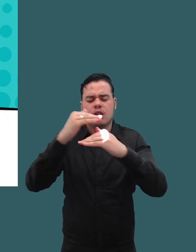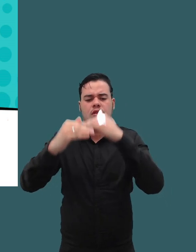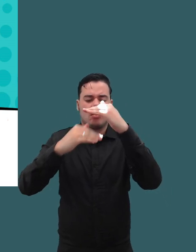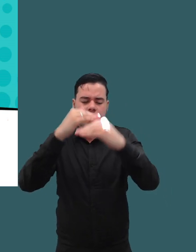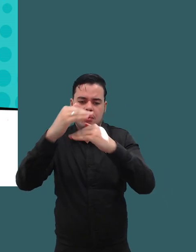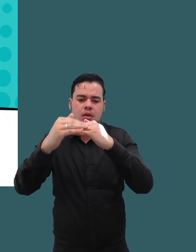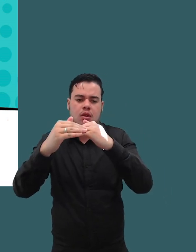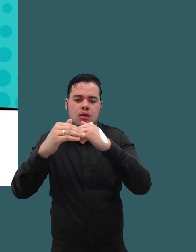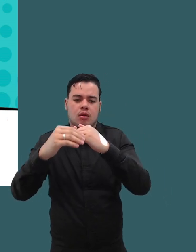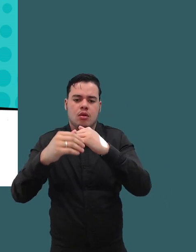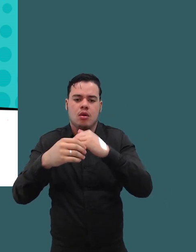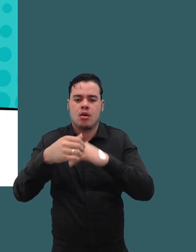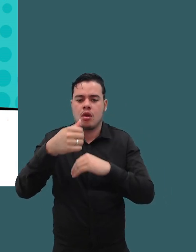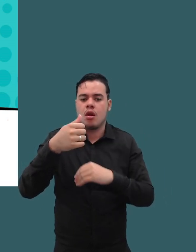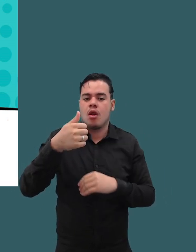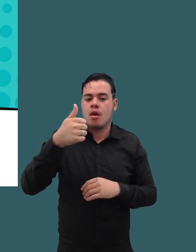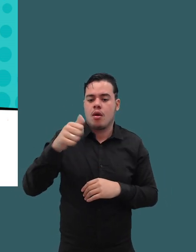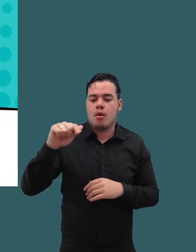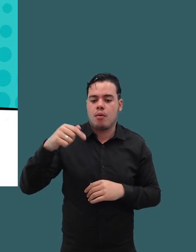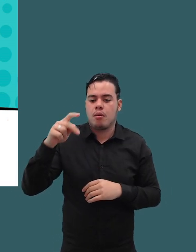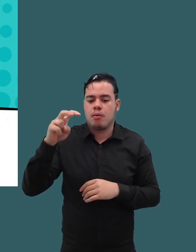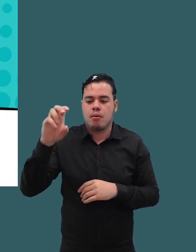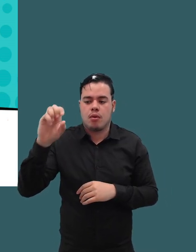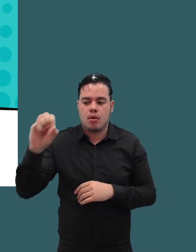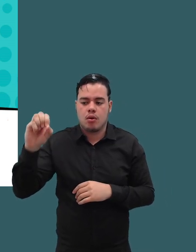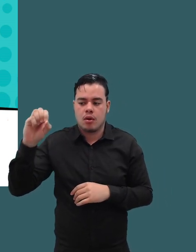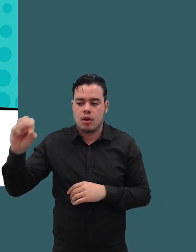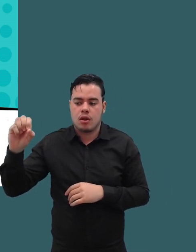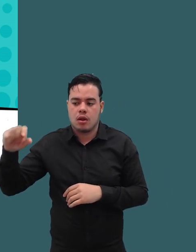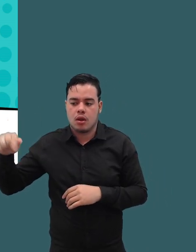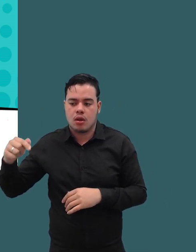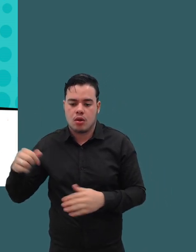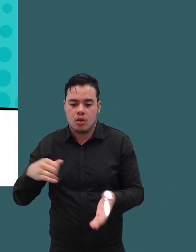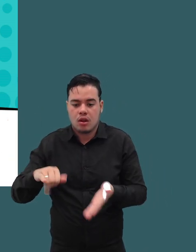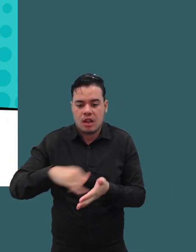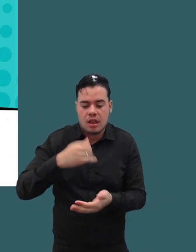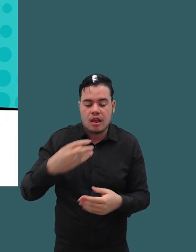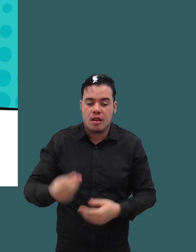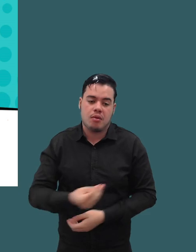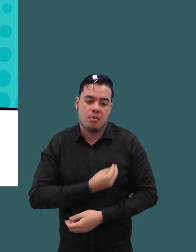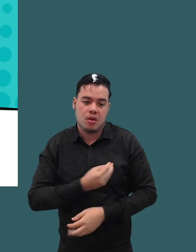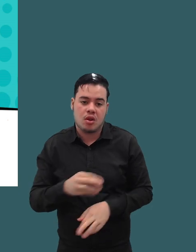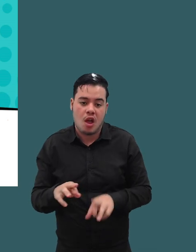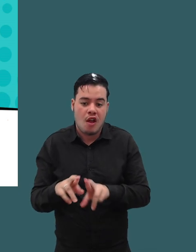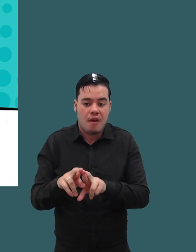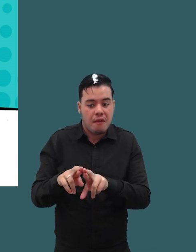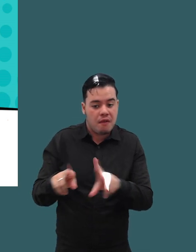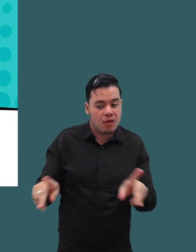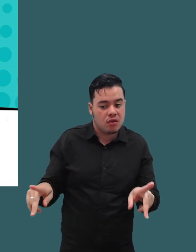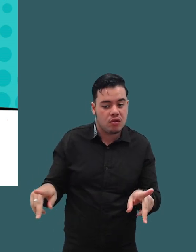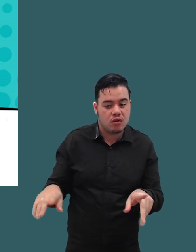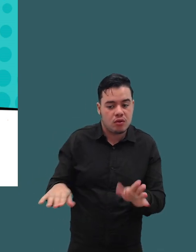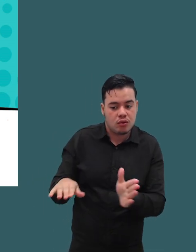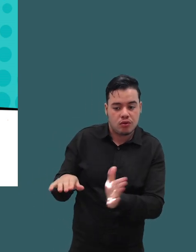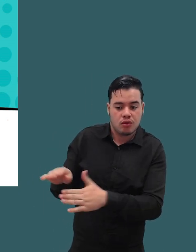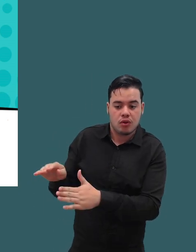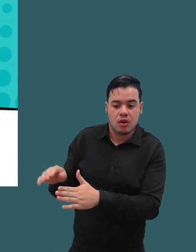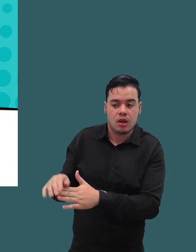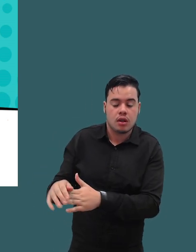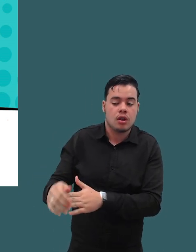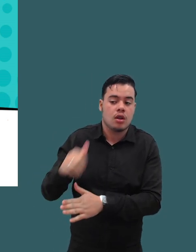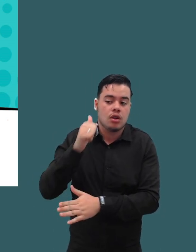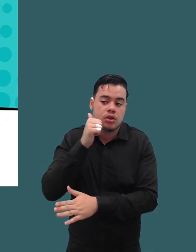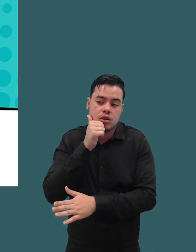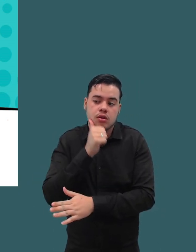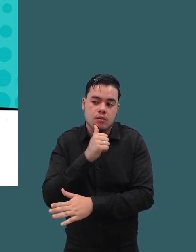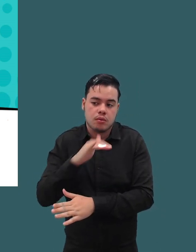lá 1.500 inscritos, presencialmente. Fora de meninas e mulheres, que foi em torno de